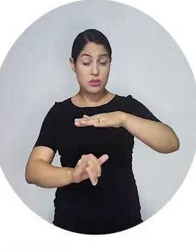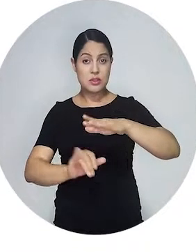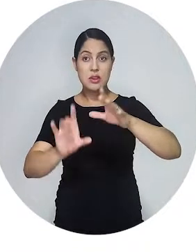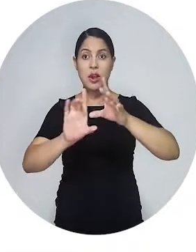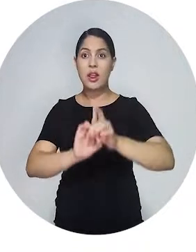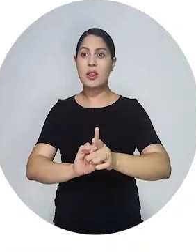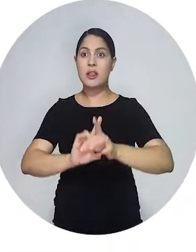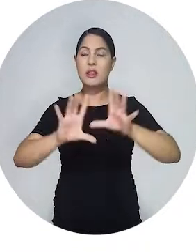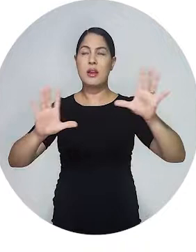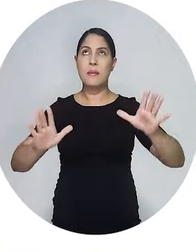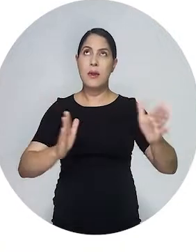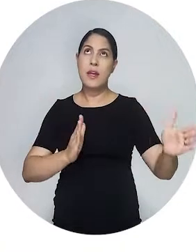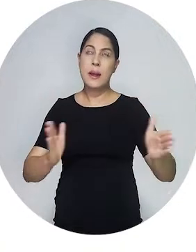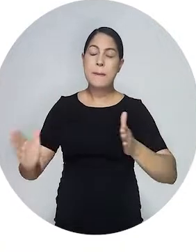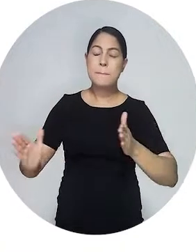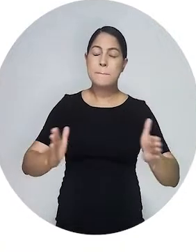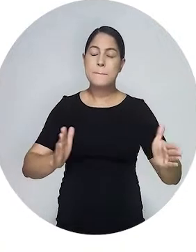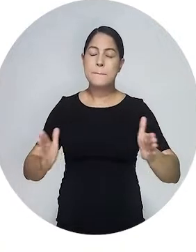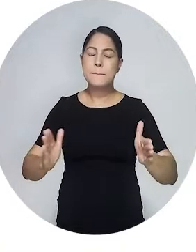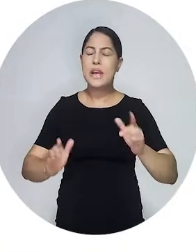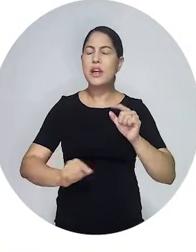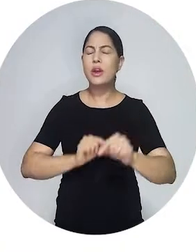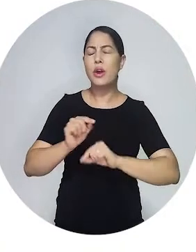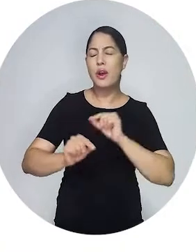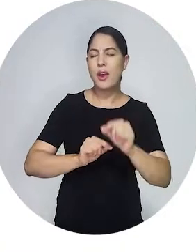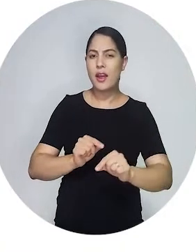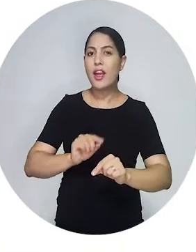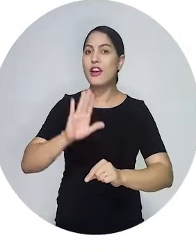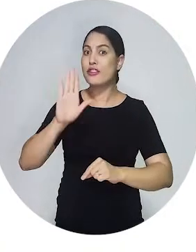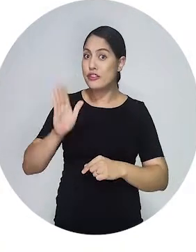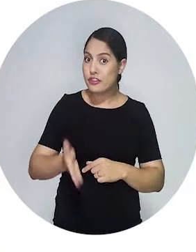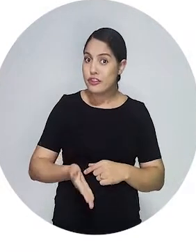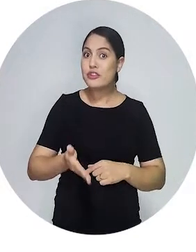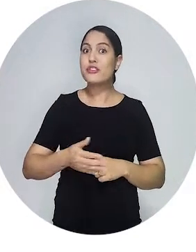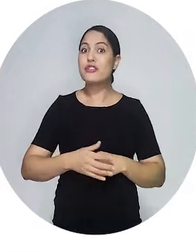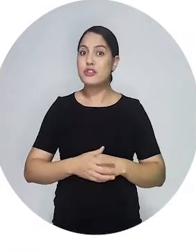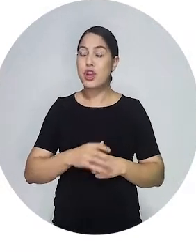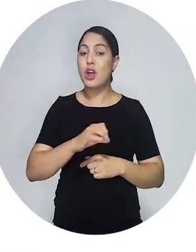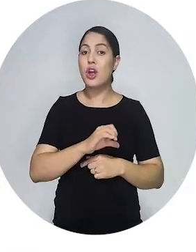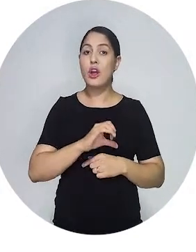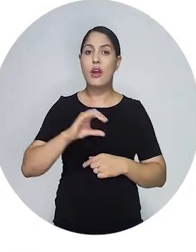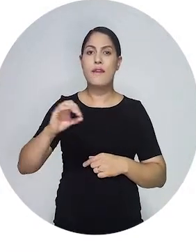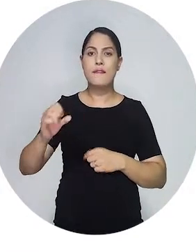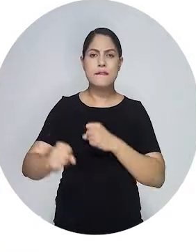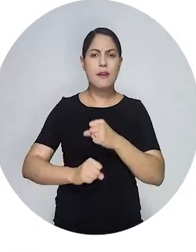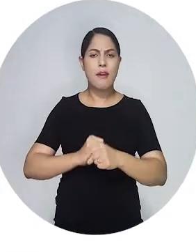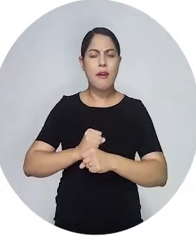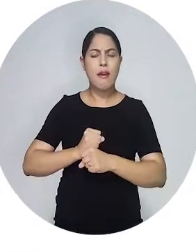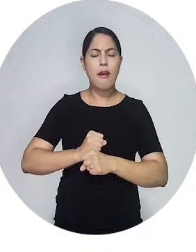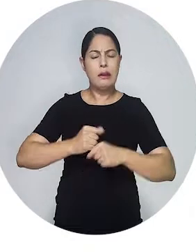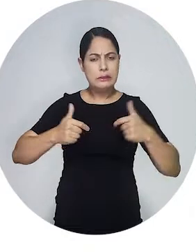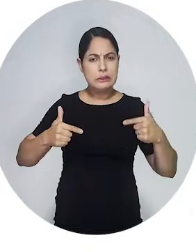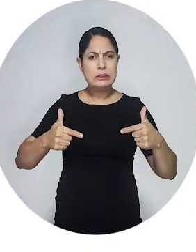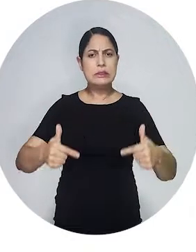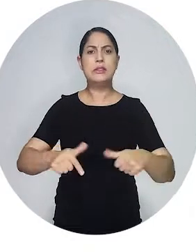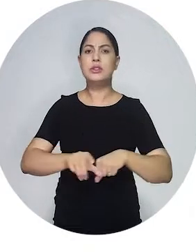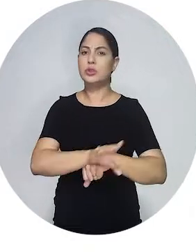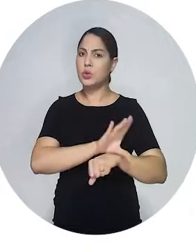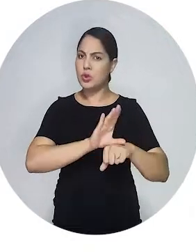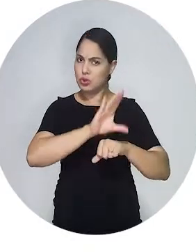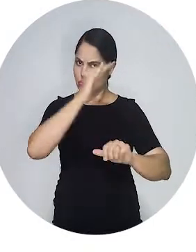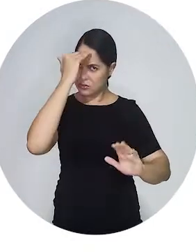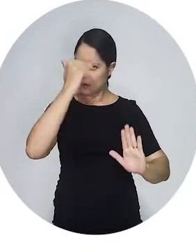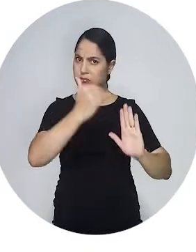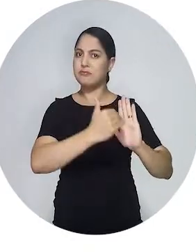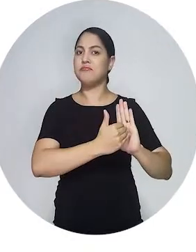da advocacia se mantém fiel aos valores que marcam sua história nonagenária, inclusive como protagonista na retomada